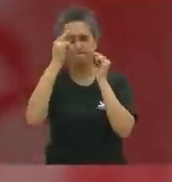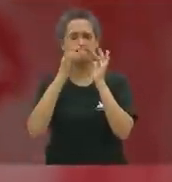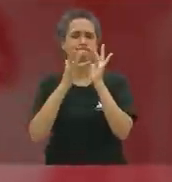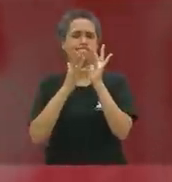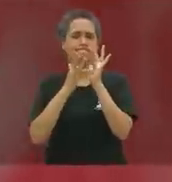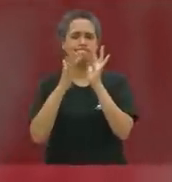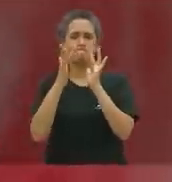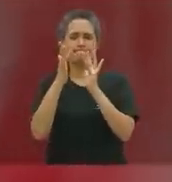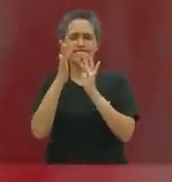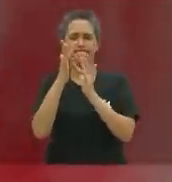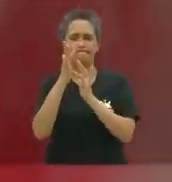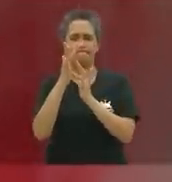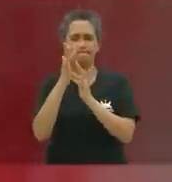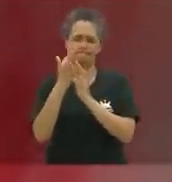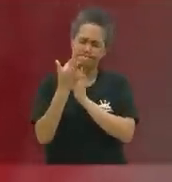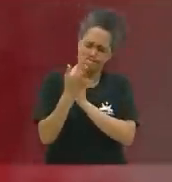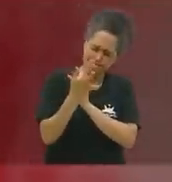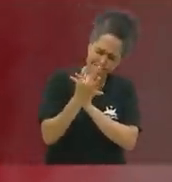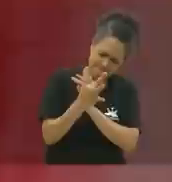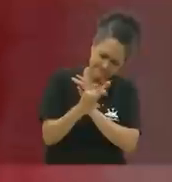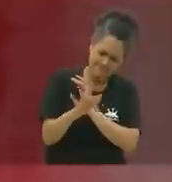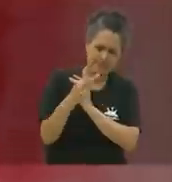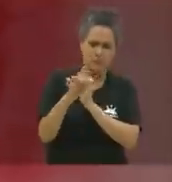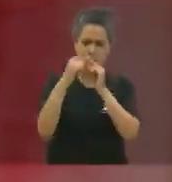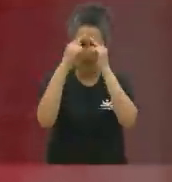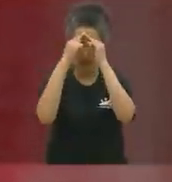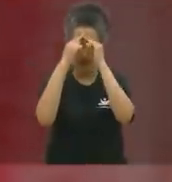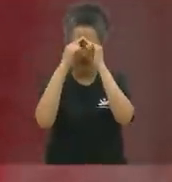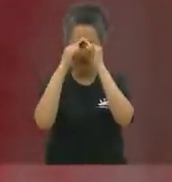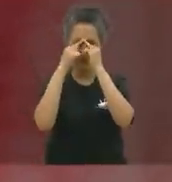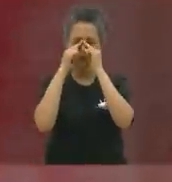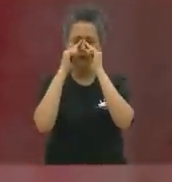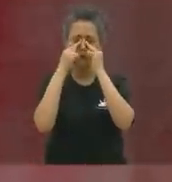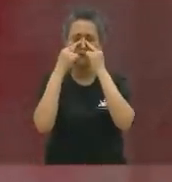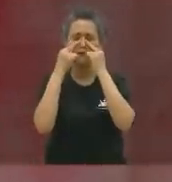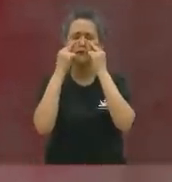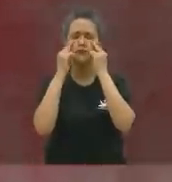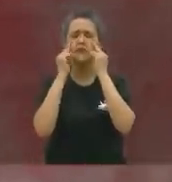aliviar a dor, aquele sangue correndo-lhe nos olhos.